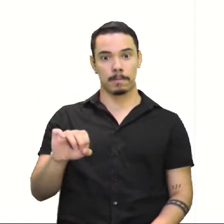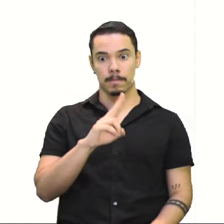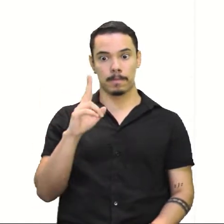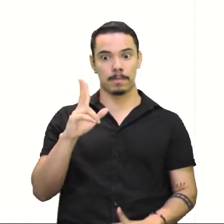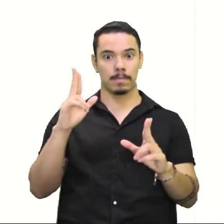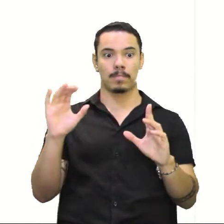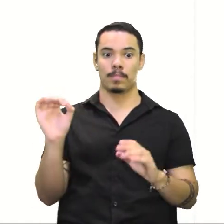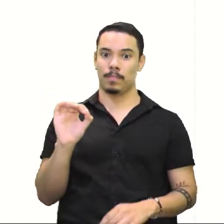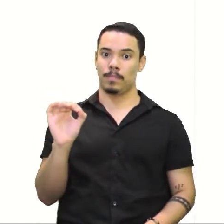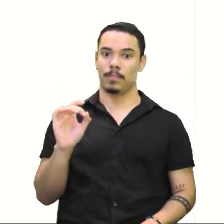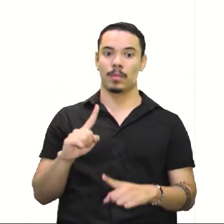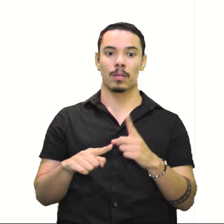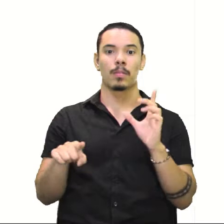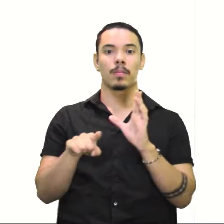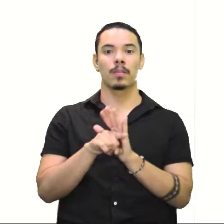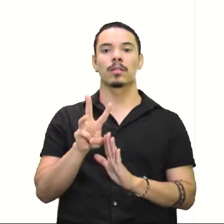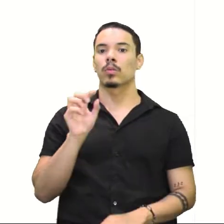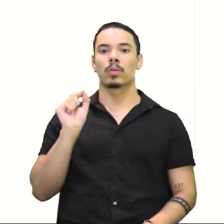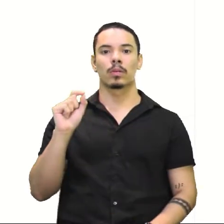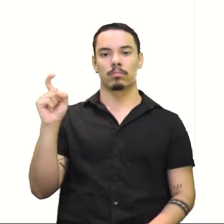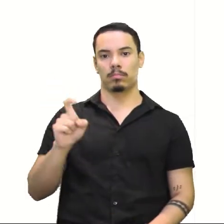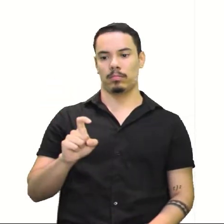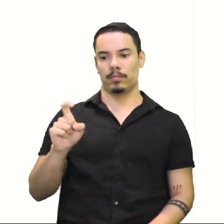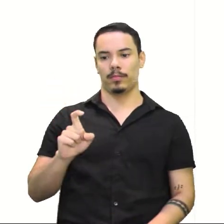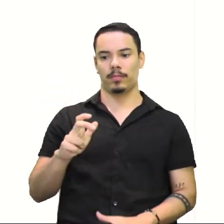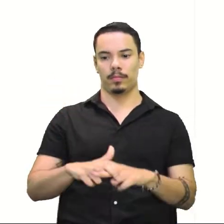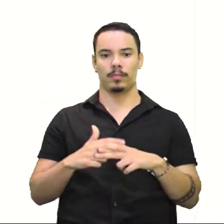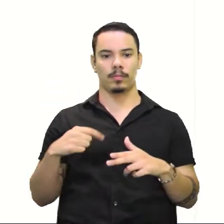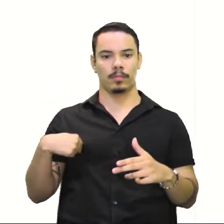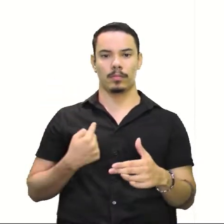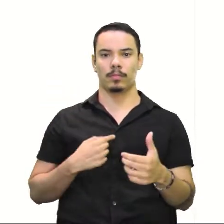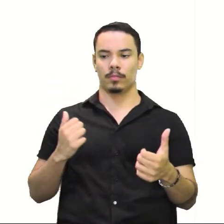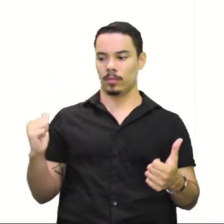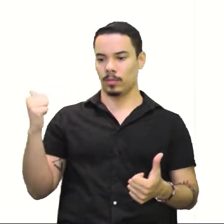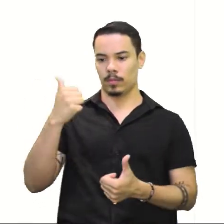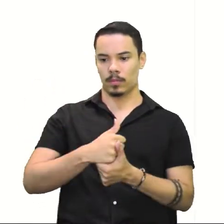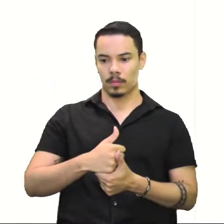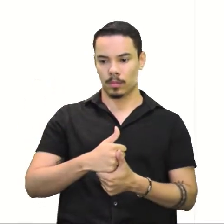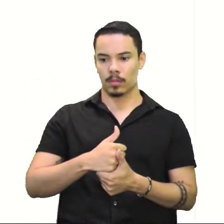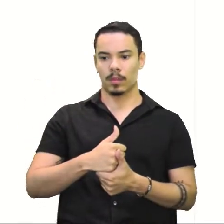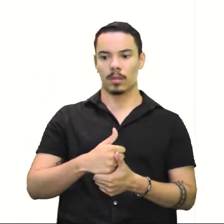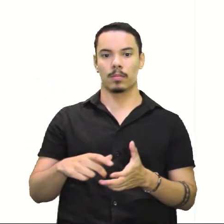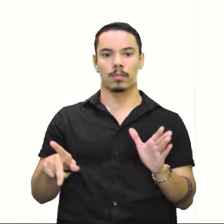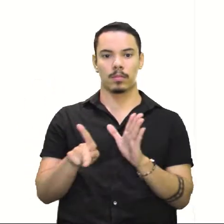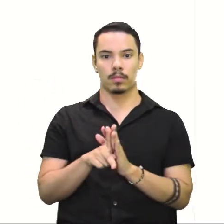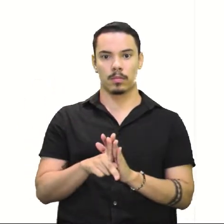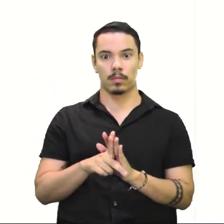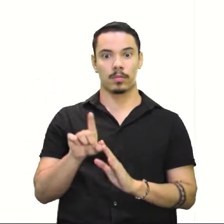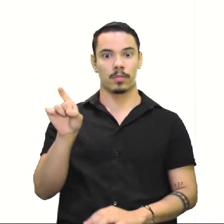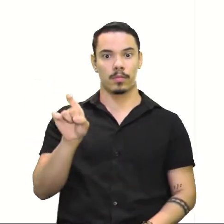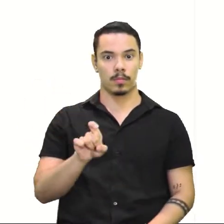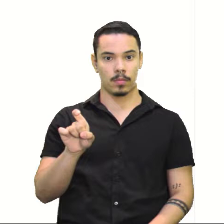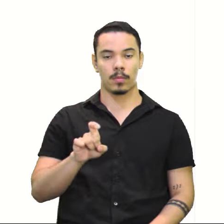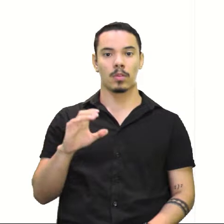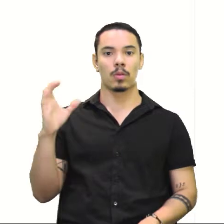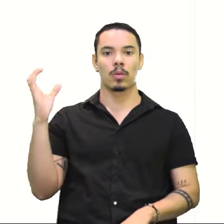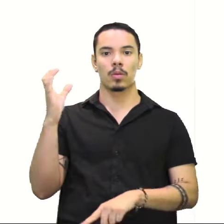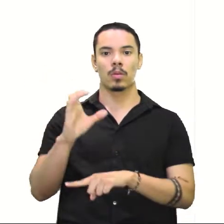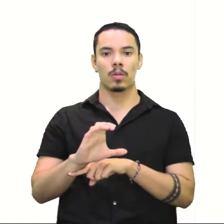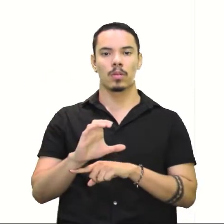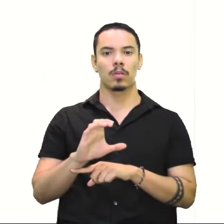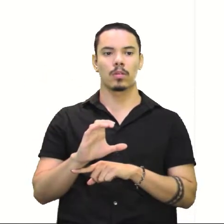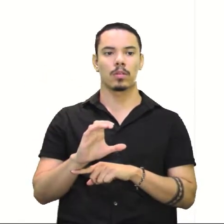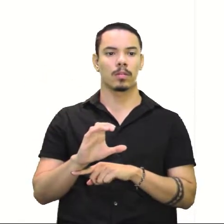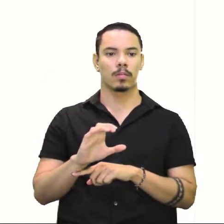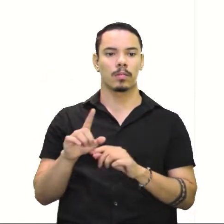mas o menos 3 é quem? É o x. É o x, então a gente vai substituir. No lugar de x, a gente vai colocar